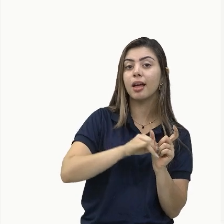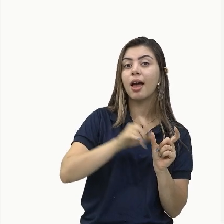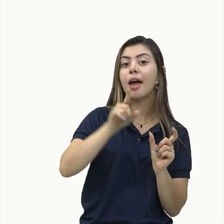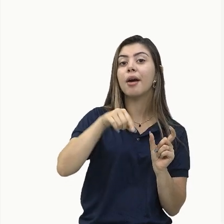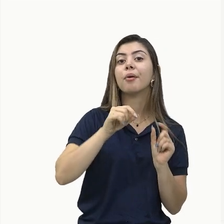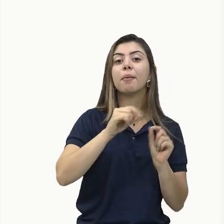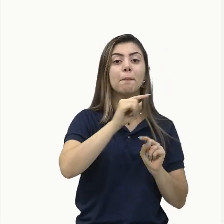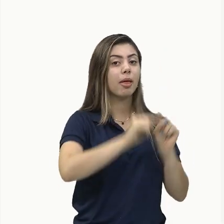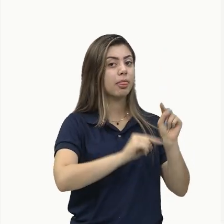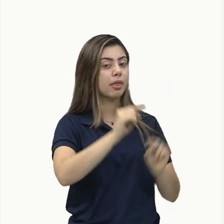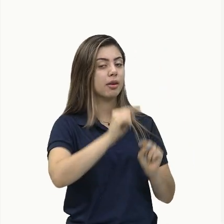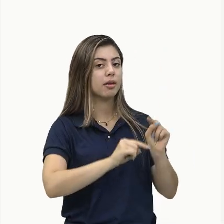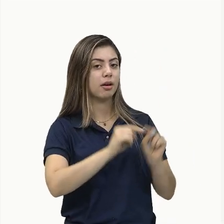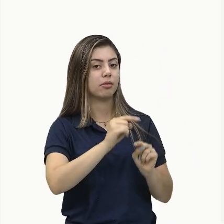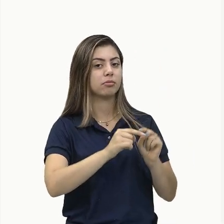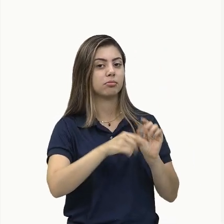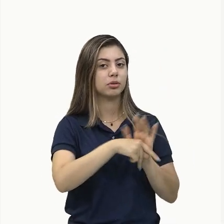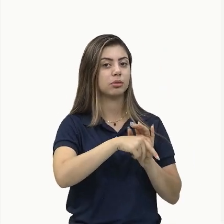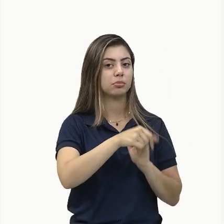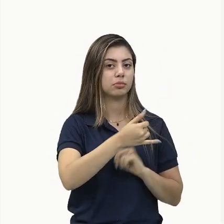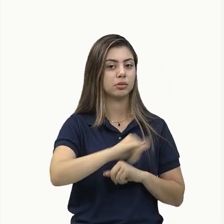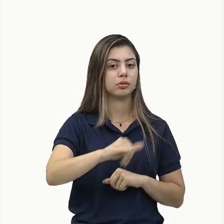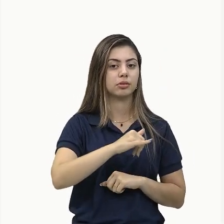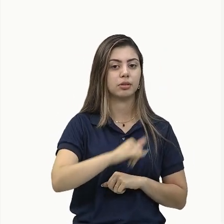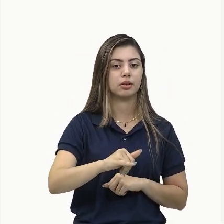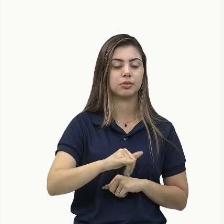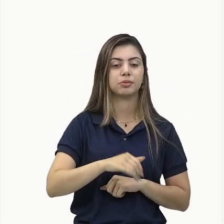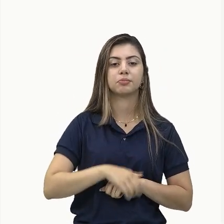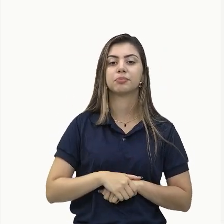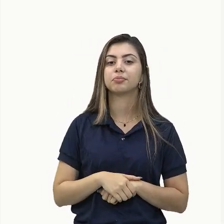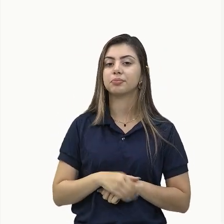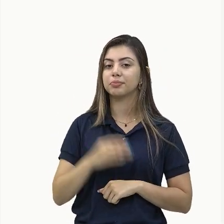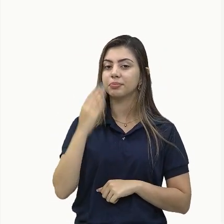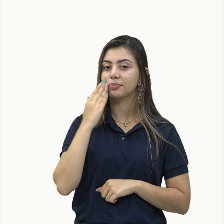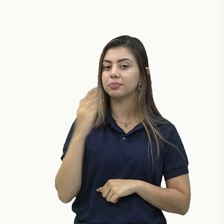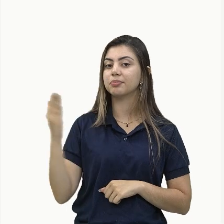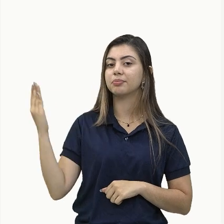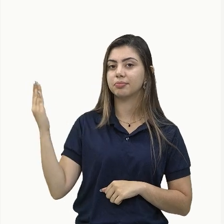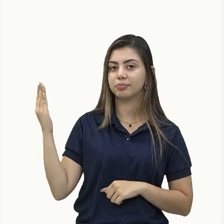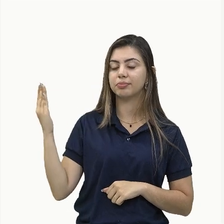aparelho. Aqui eu tenho o